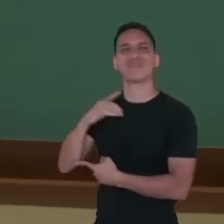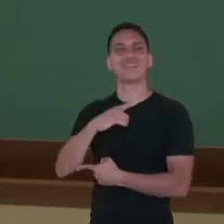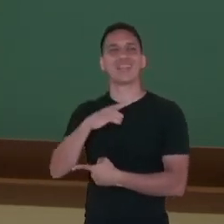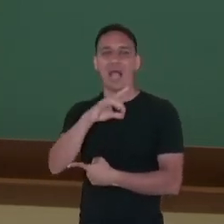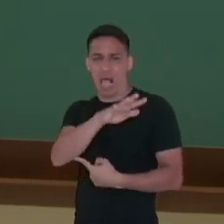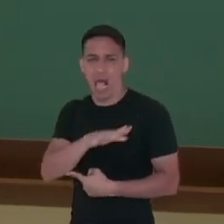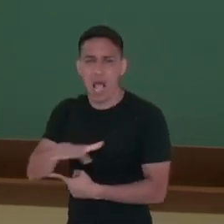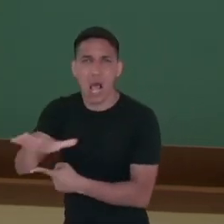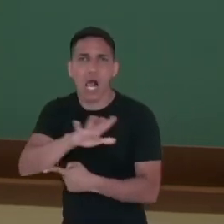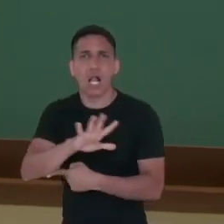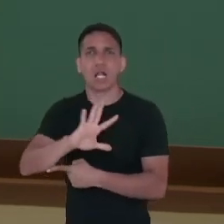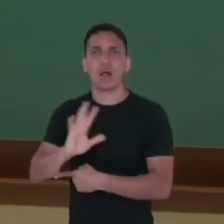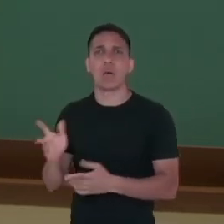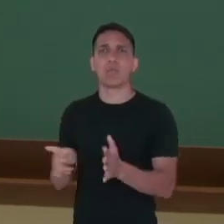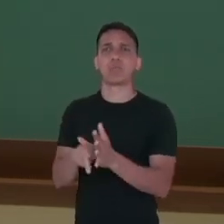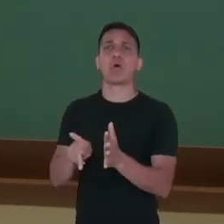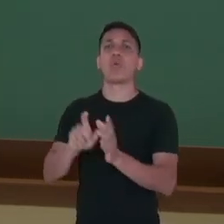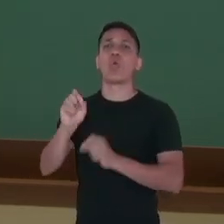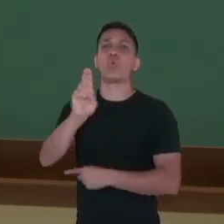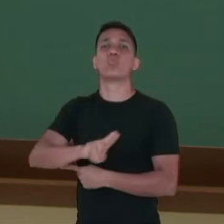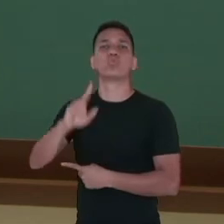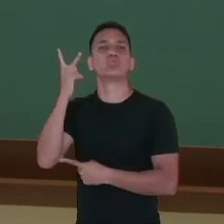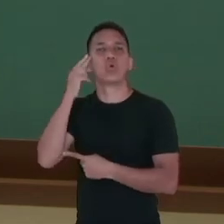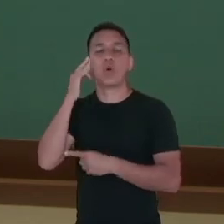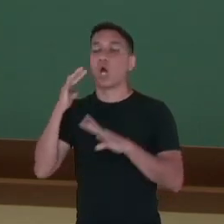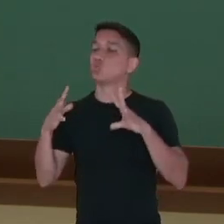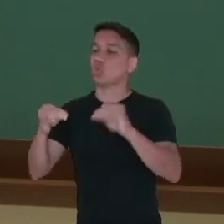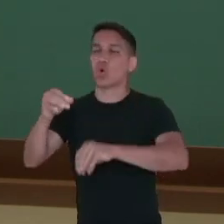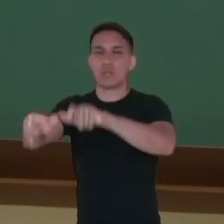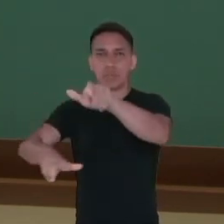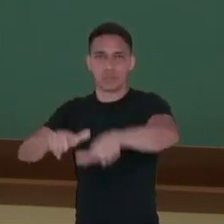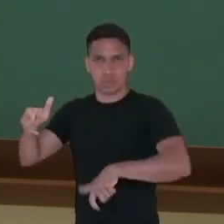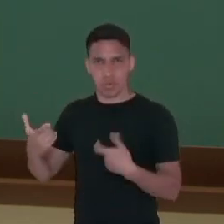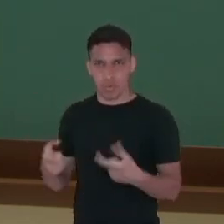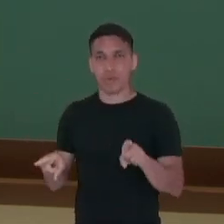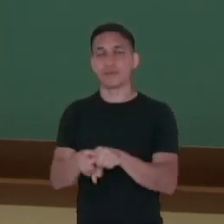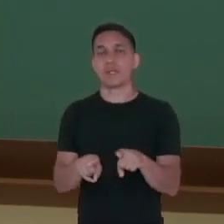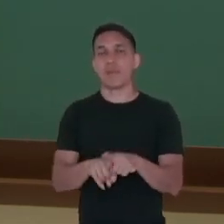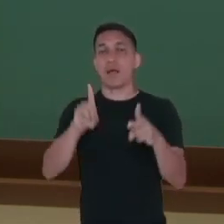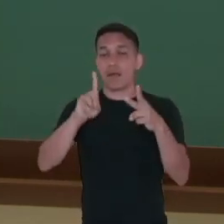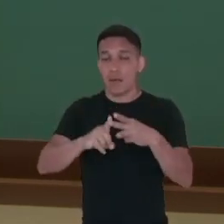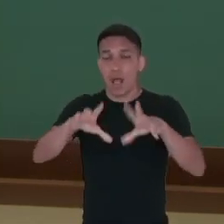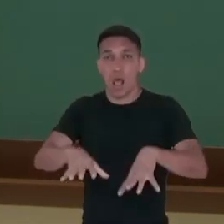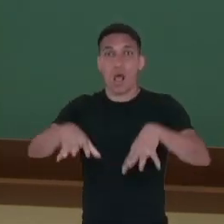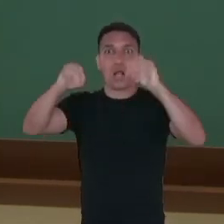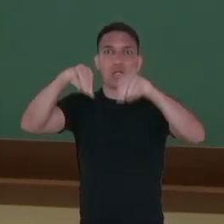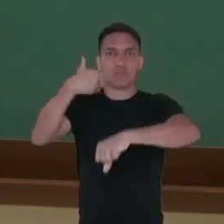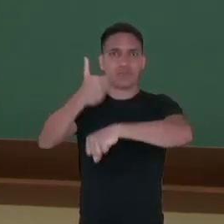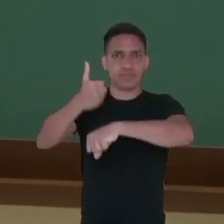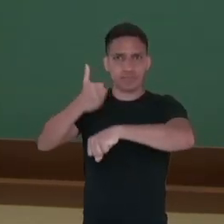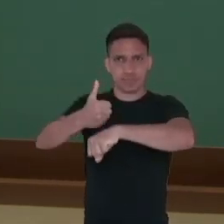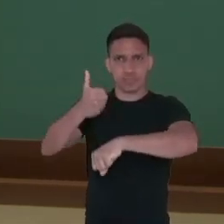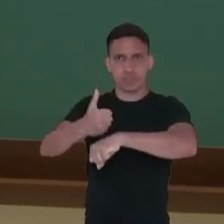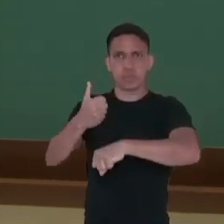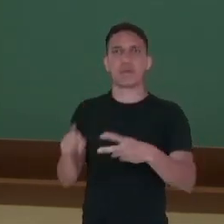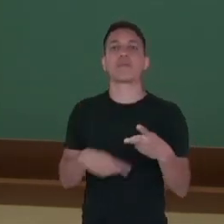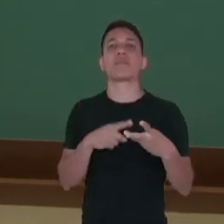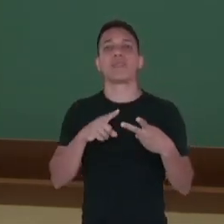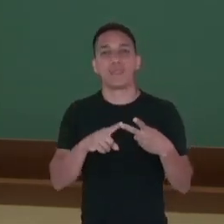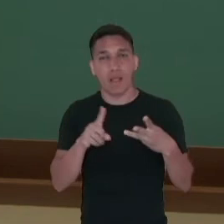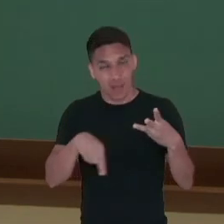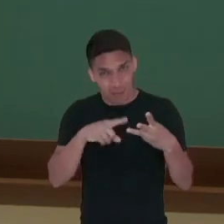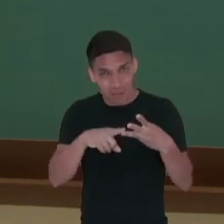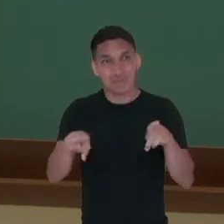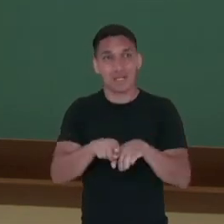terras comunais, que é de uso comum para todas as pessoas, o castelo do senhor feudal, né? As